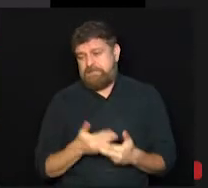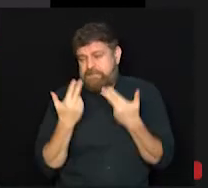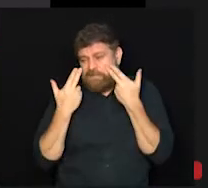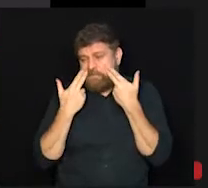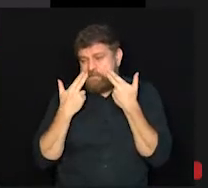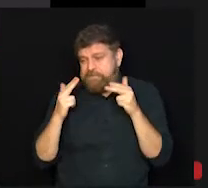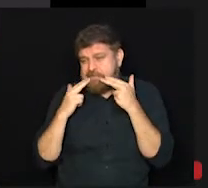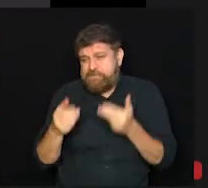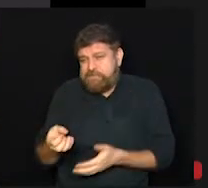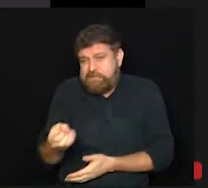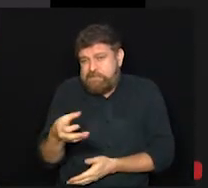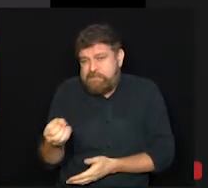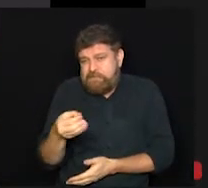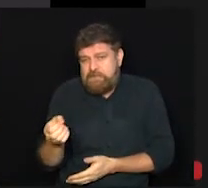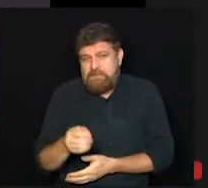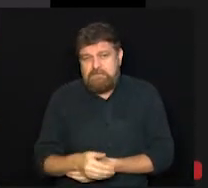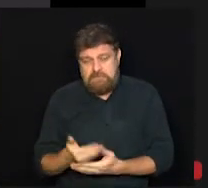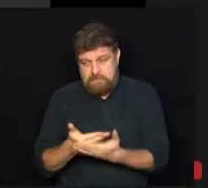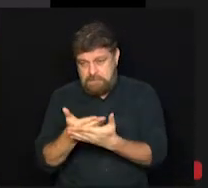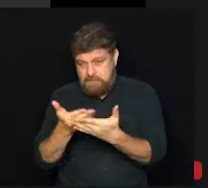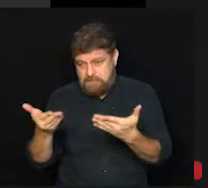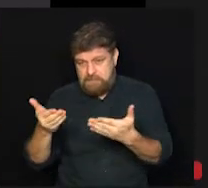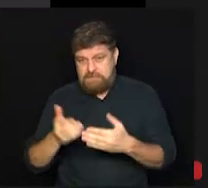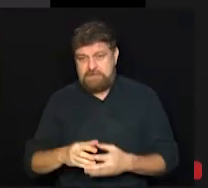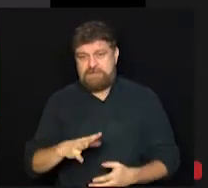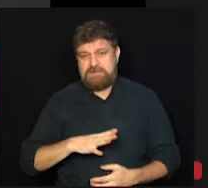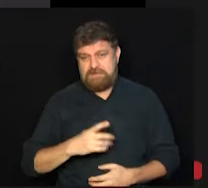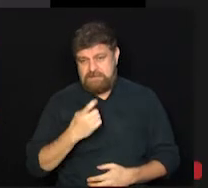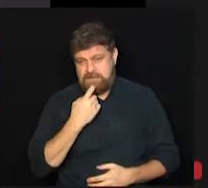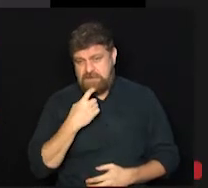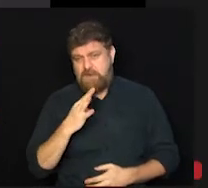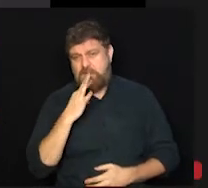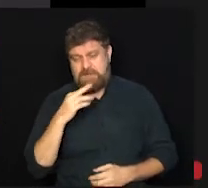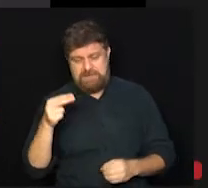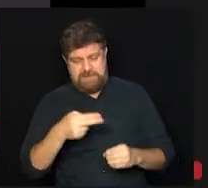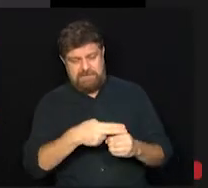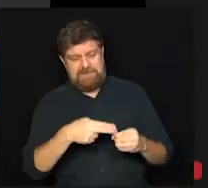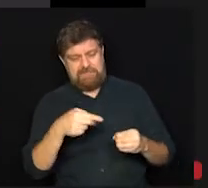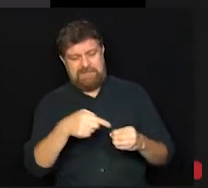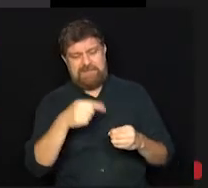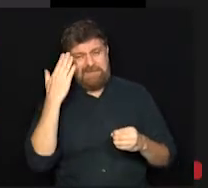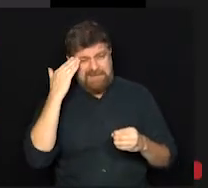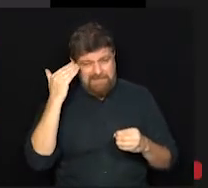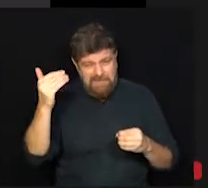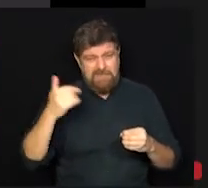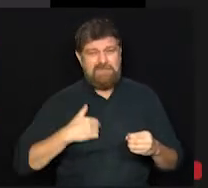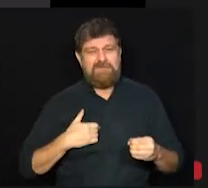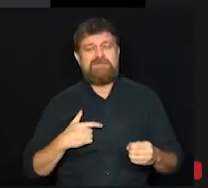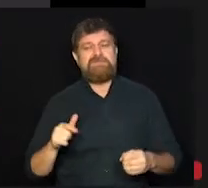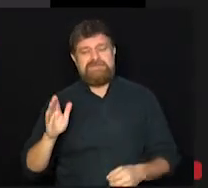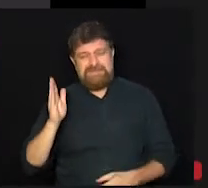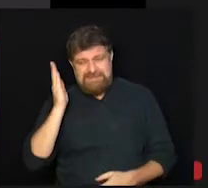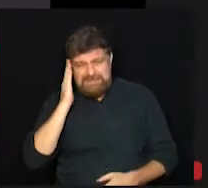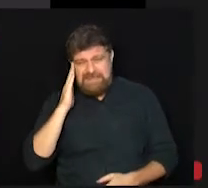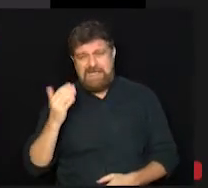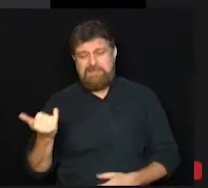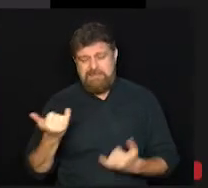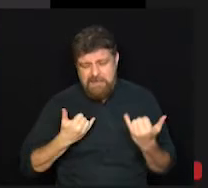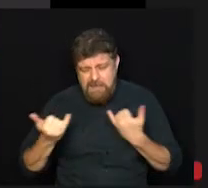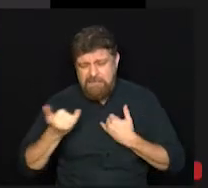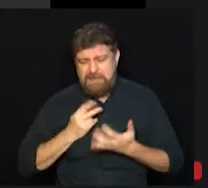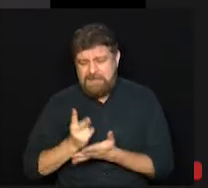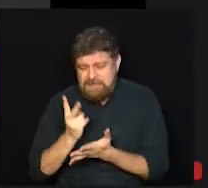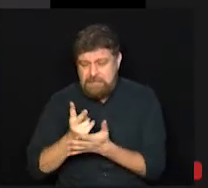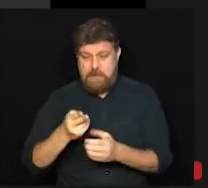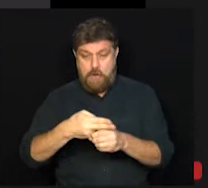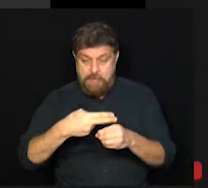vocês que são aqui do município da região de Campinas, porque quem está aqui na região escuta com mais frequência essas questões,